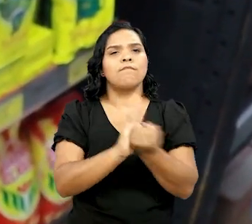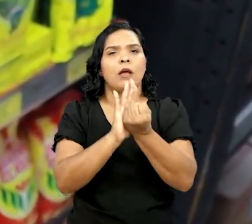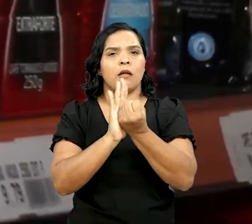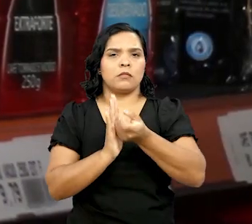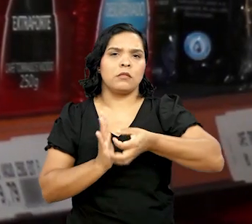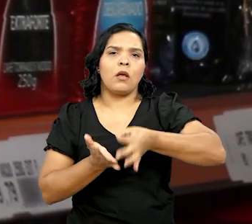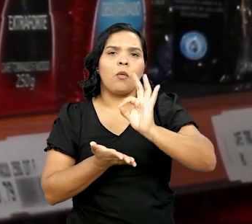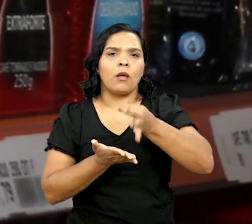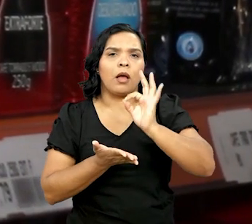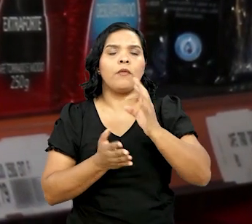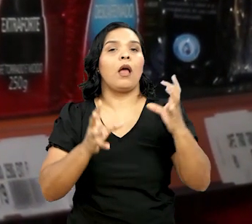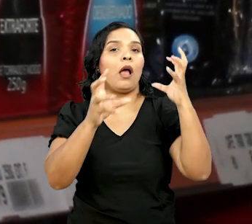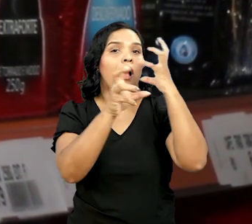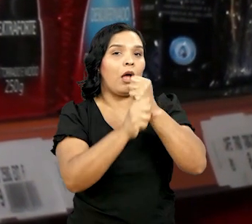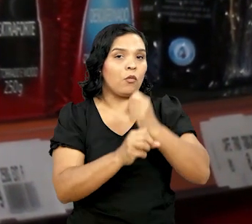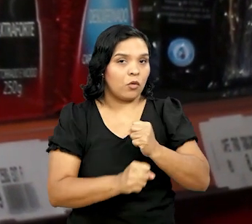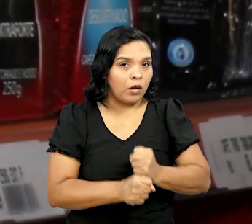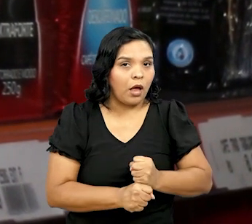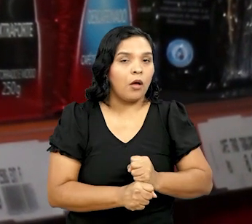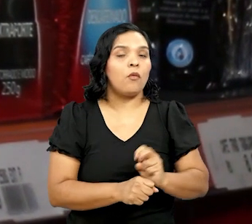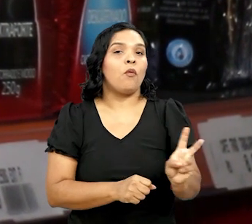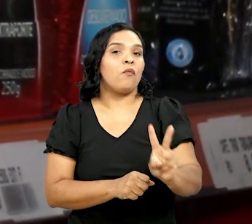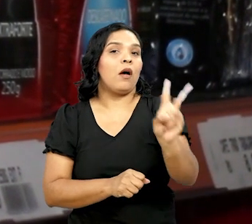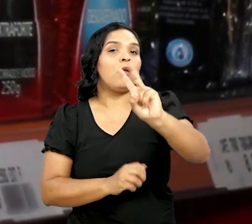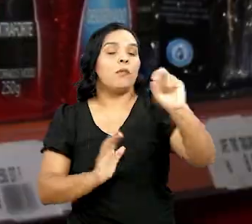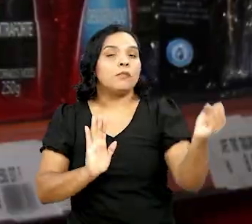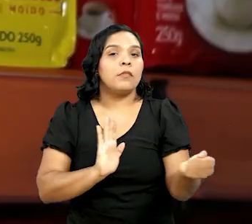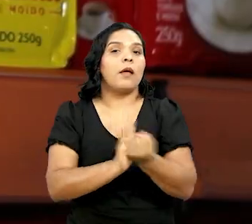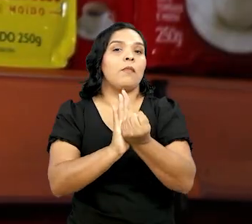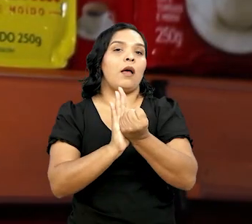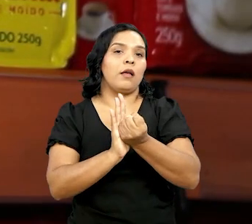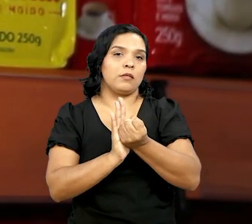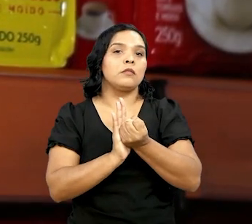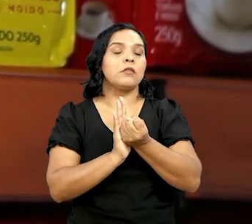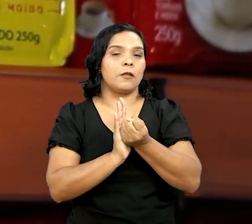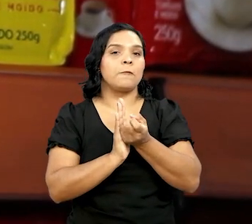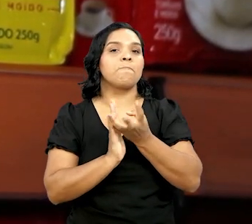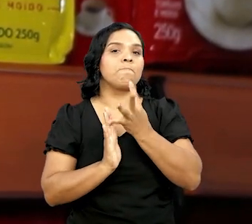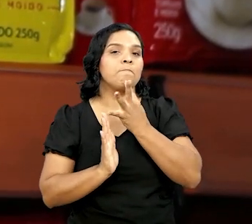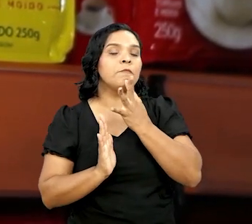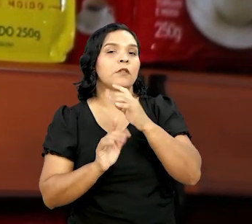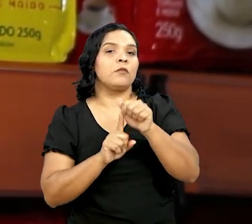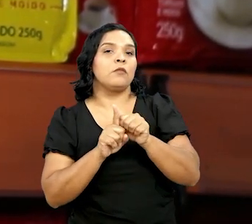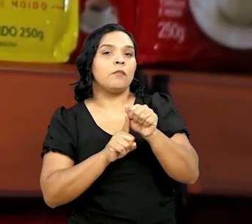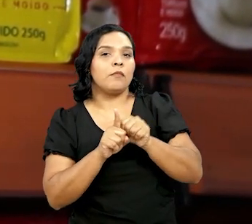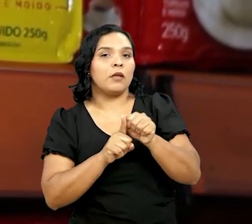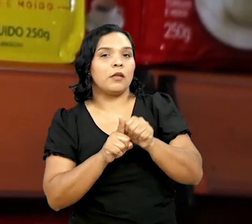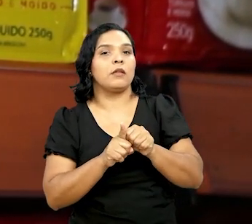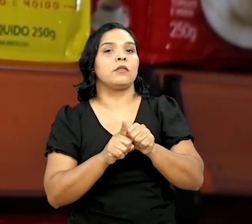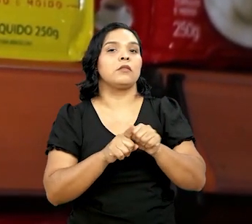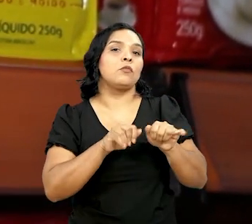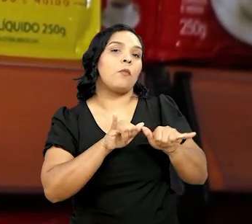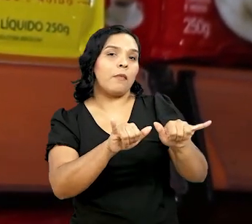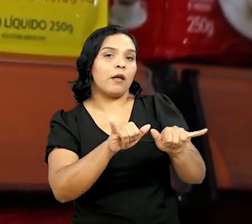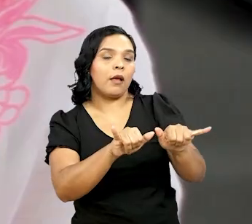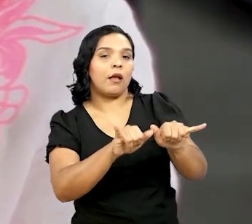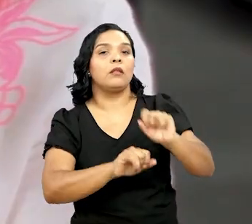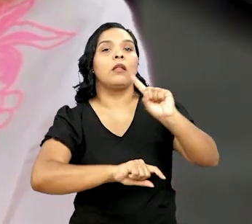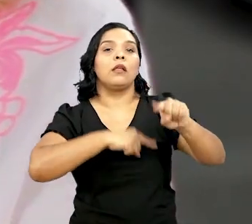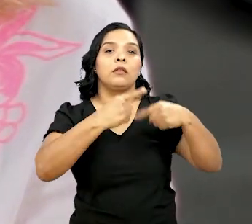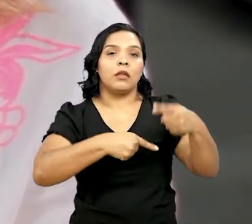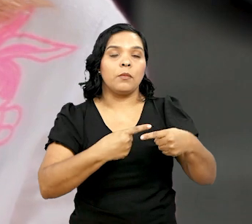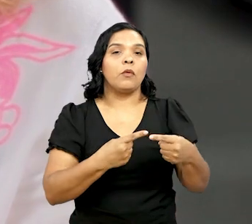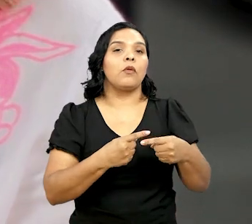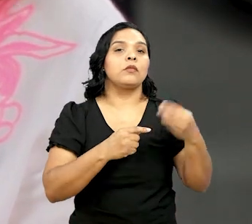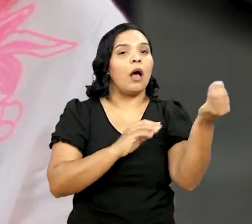Então, calculamos o preço das marcas que foram identificadas ao longo, né, do mês, segundo os estabelecimentos. Após